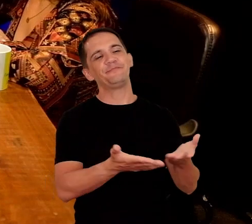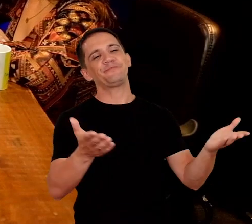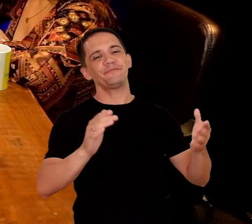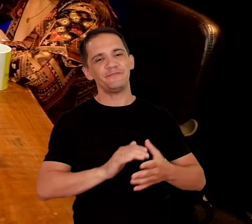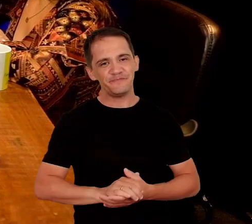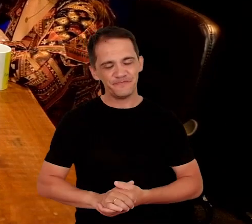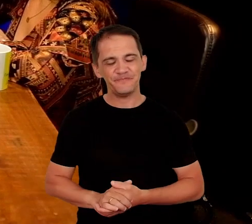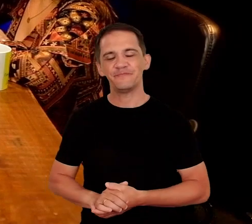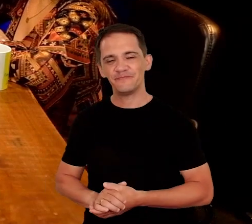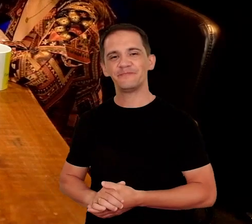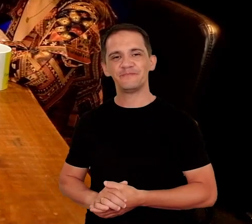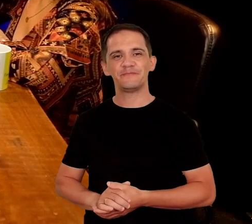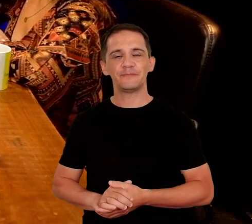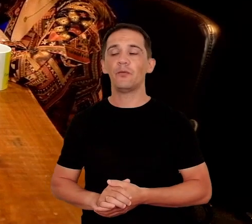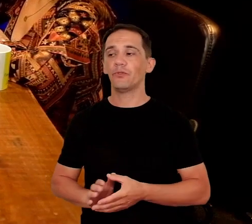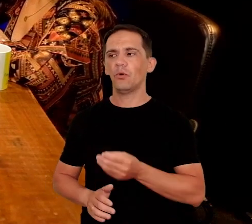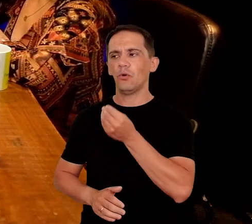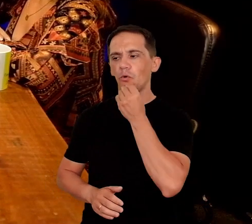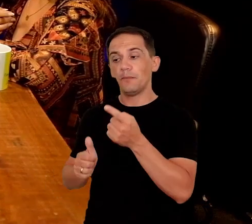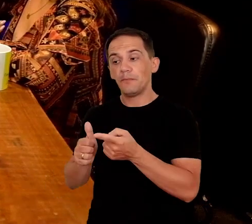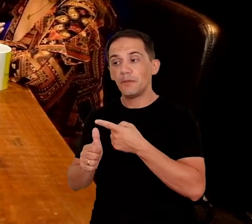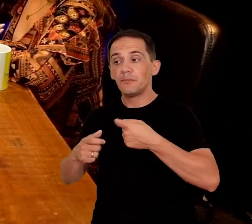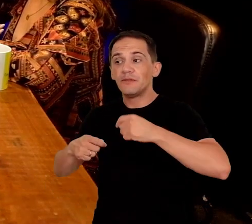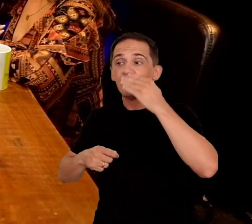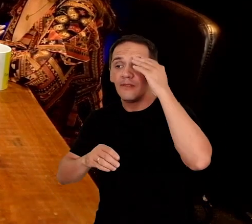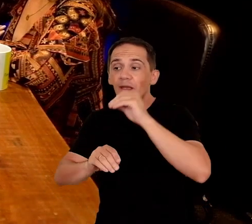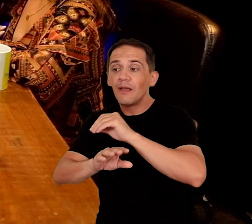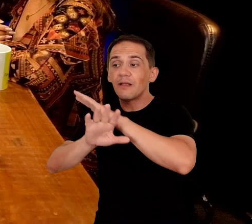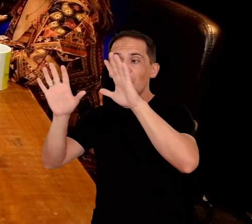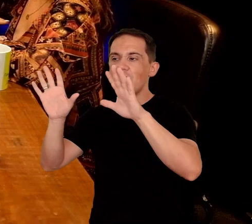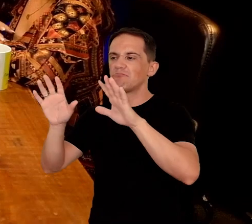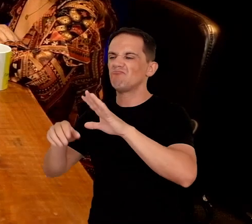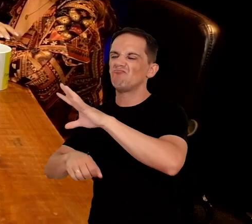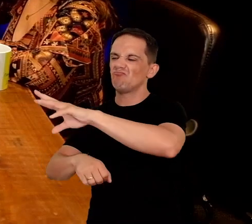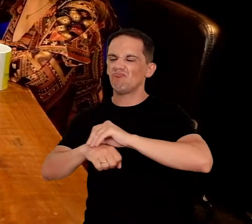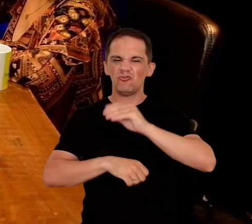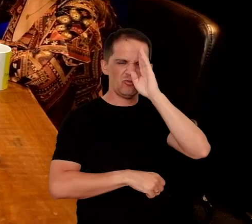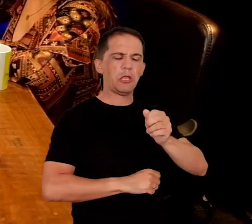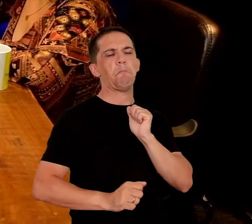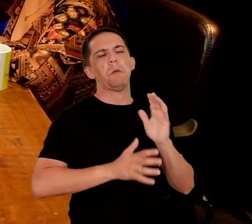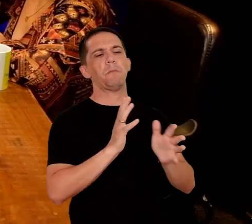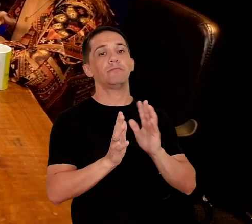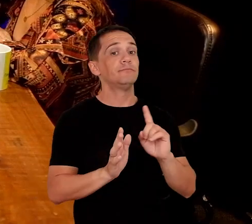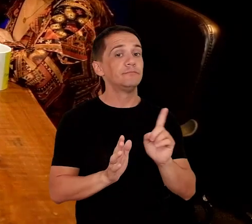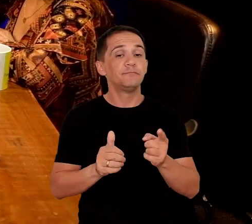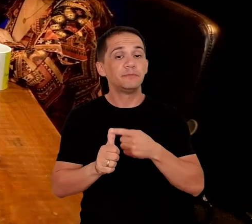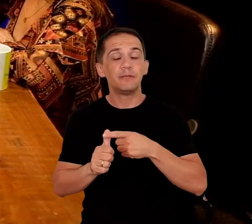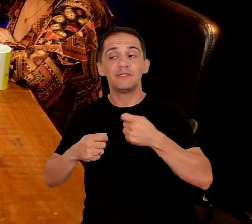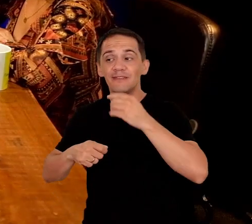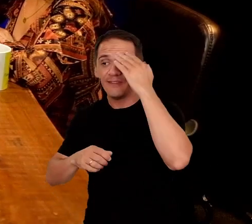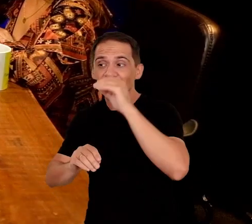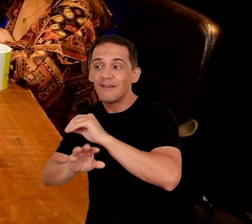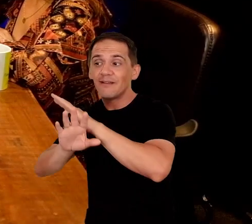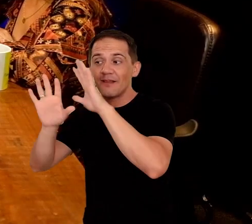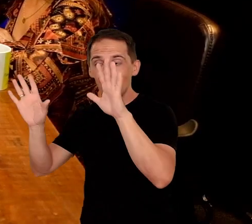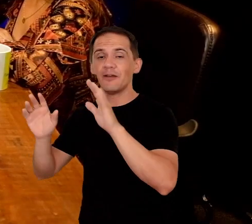Com certeza. Muito. Imagina, a gente passa... Porque você tem que entender, né? Para poder passar, não é só pegar ali a palavra e traduzir, né? Vai ter que